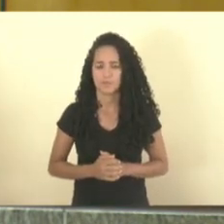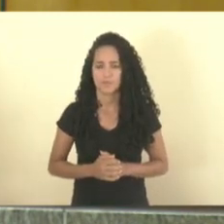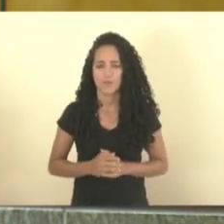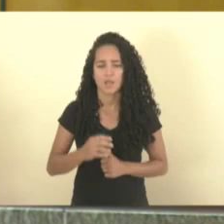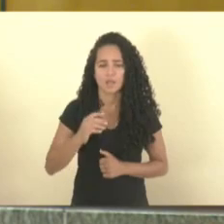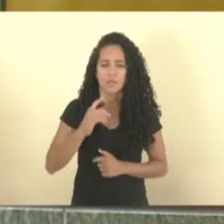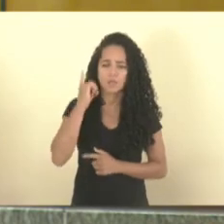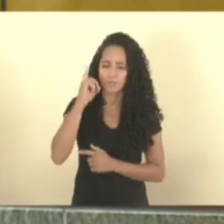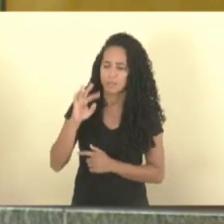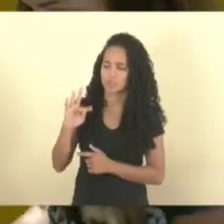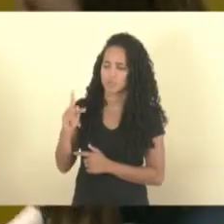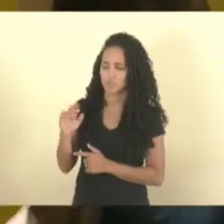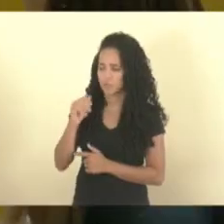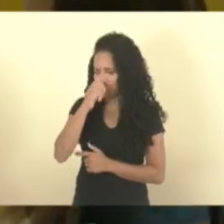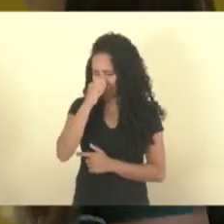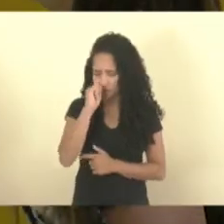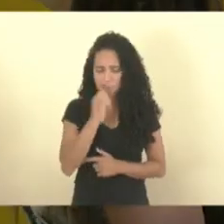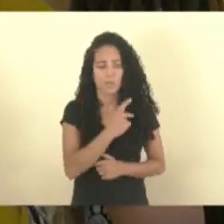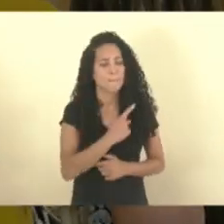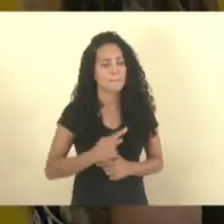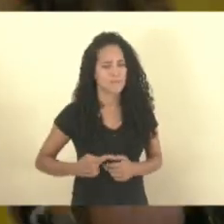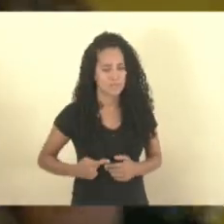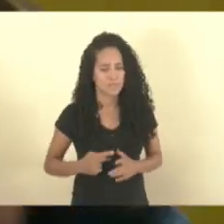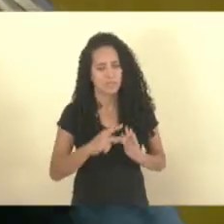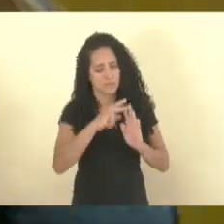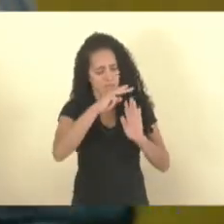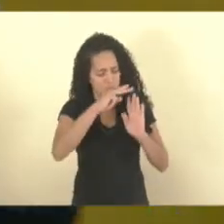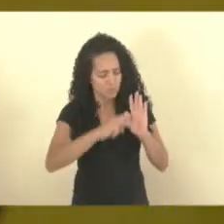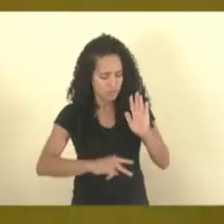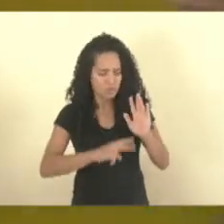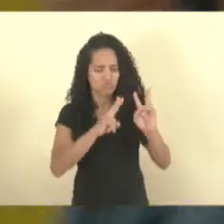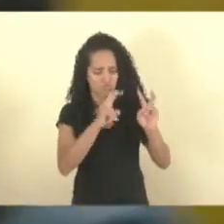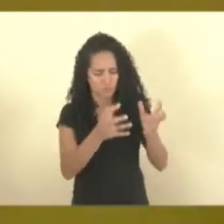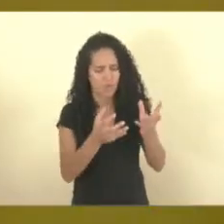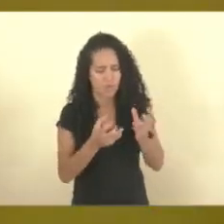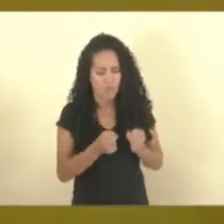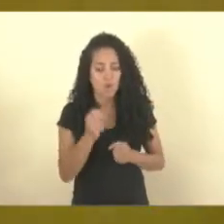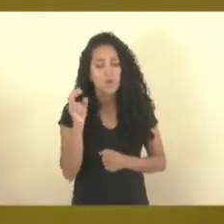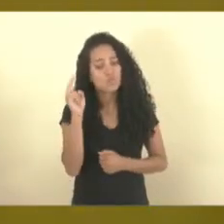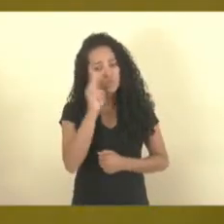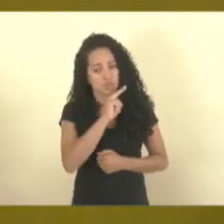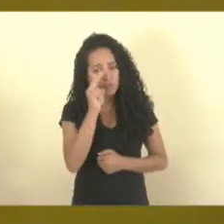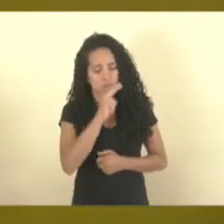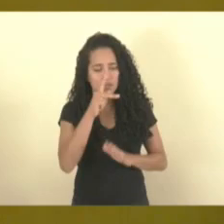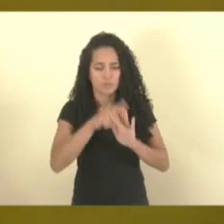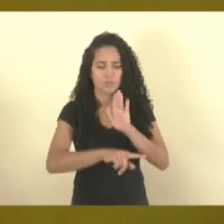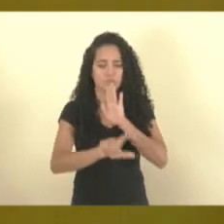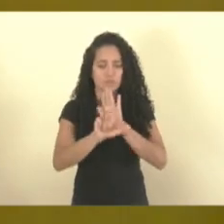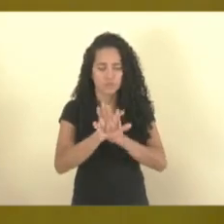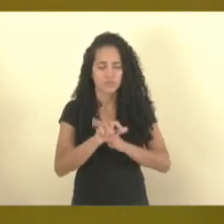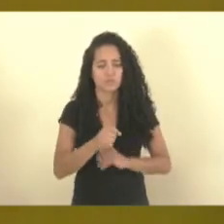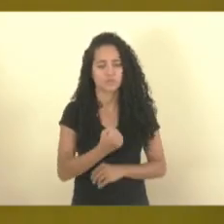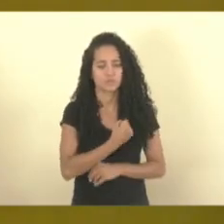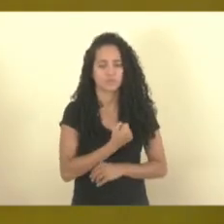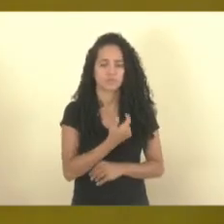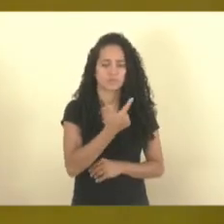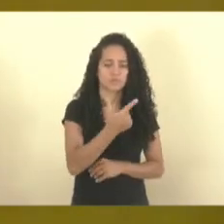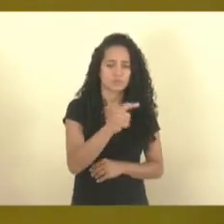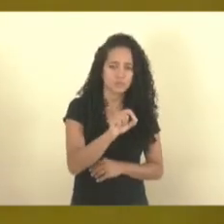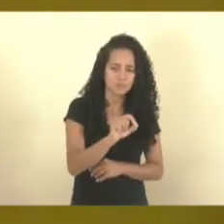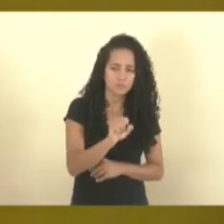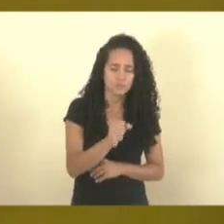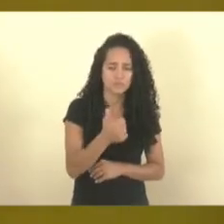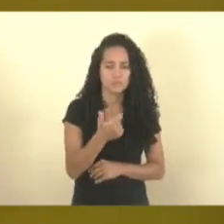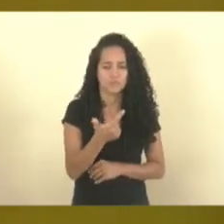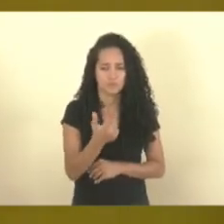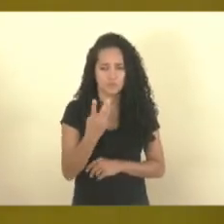Deputado Thiago. Senhor presidente, recebo a matéria em regime de urgência. Projeto de lei número 28/2023, deputado